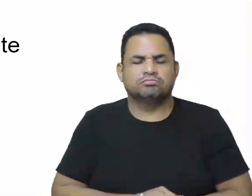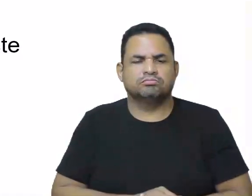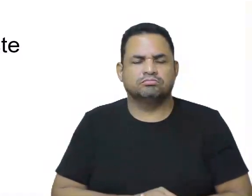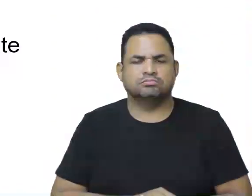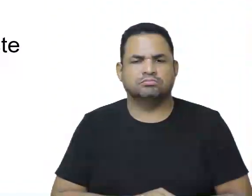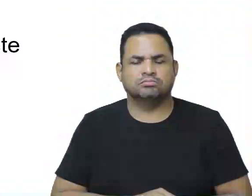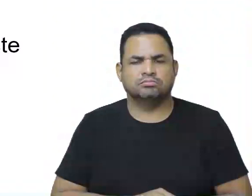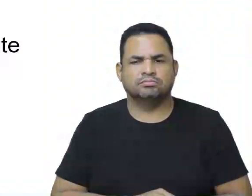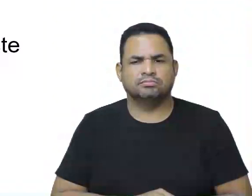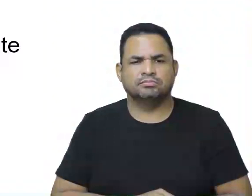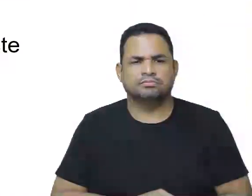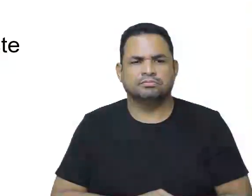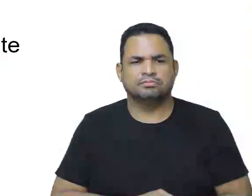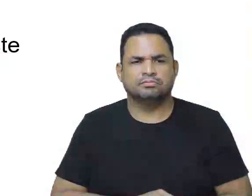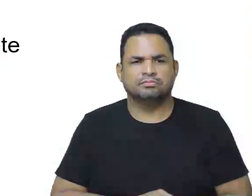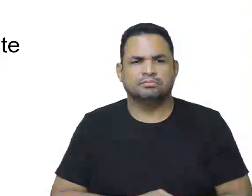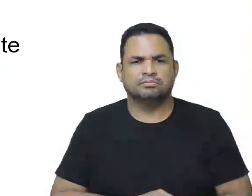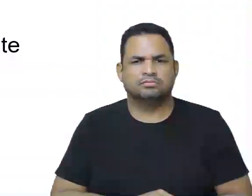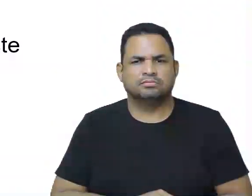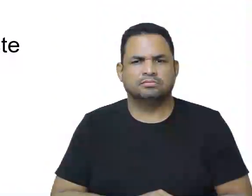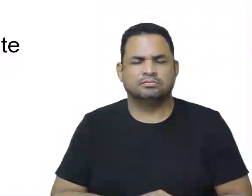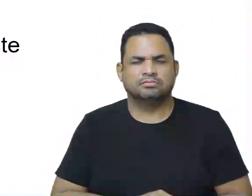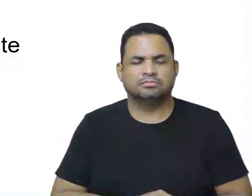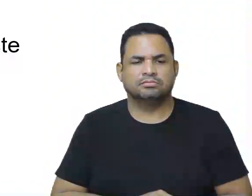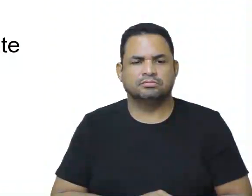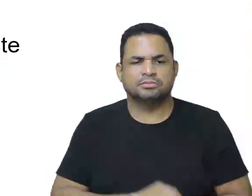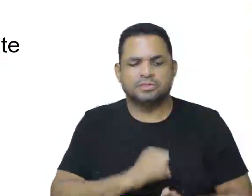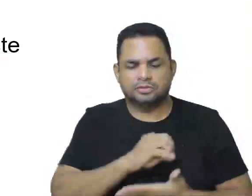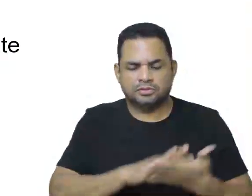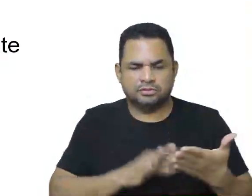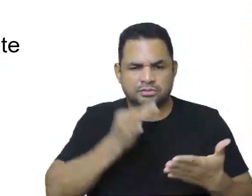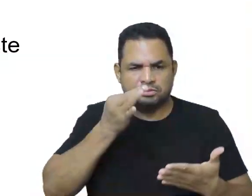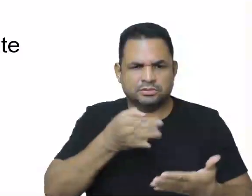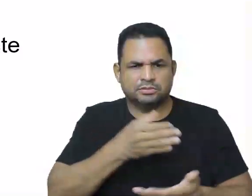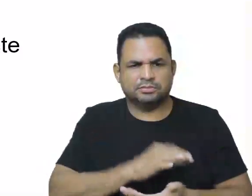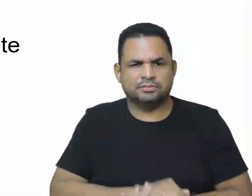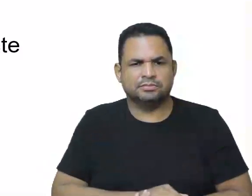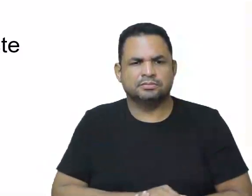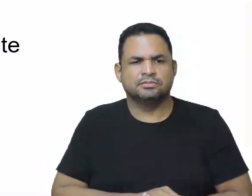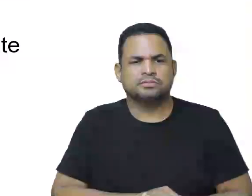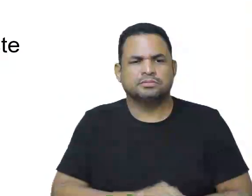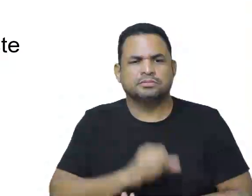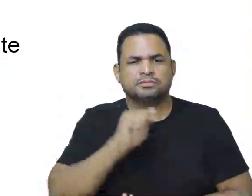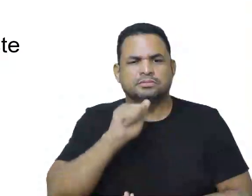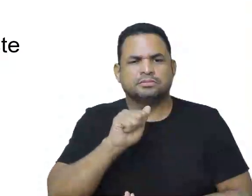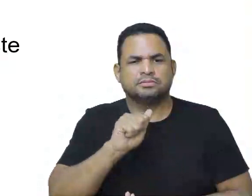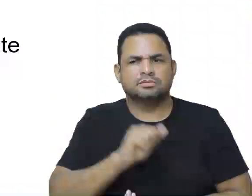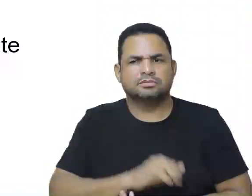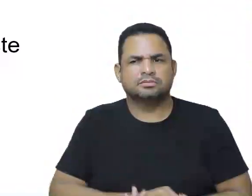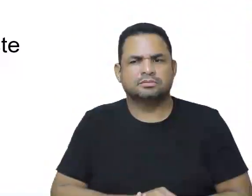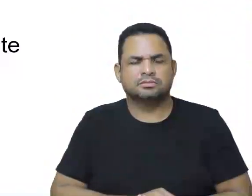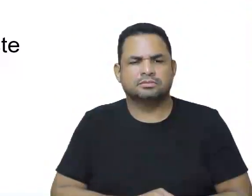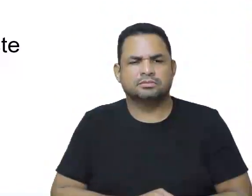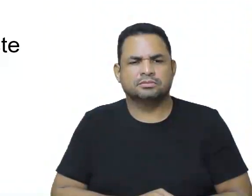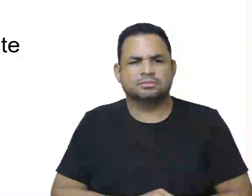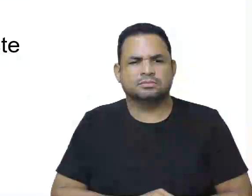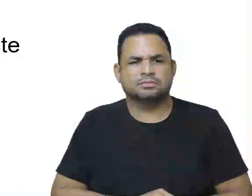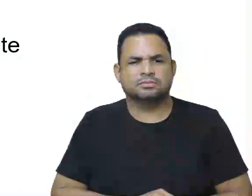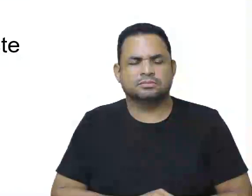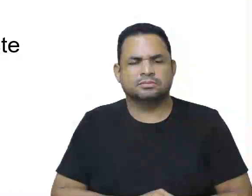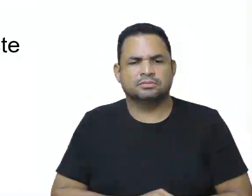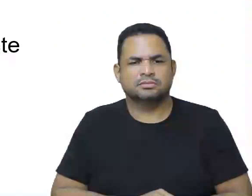pedindo aí para você marcar, como alternativa correta. Vamos lá. A alternativa A foi voltada aí